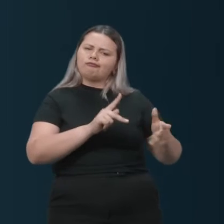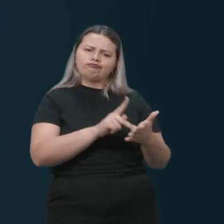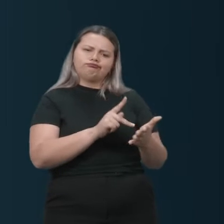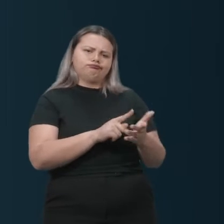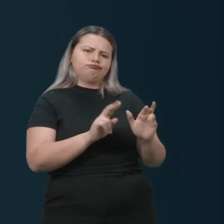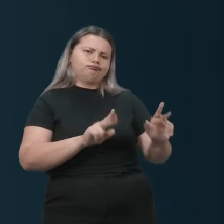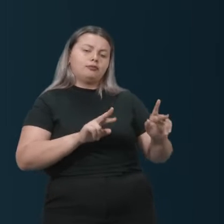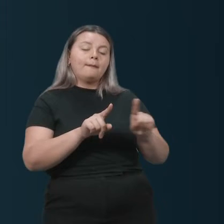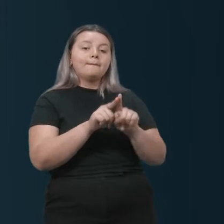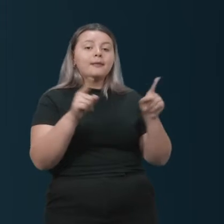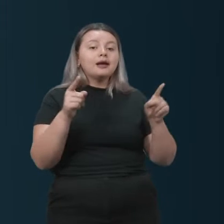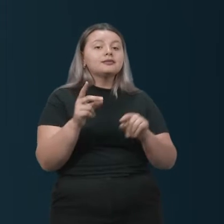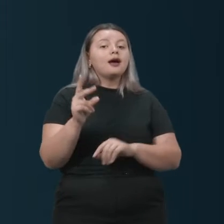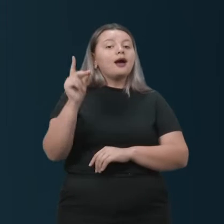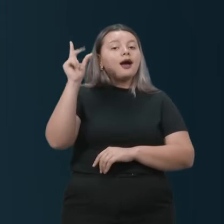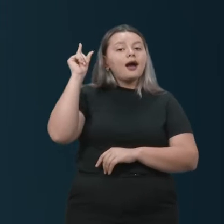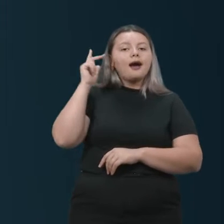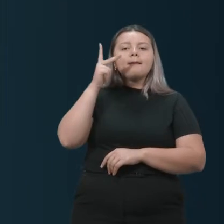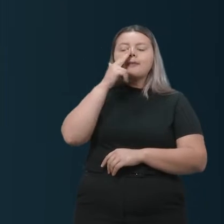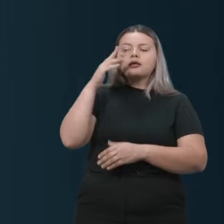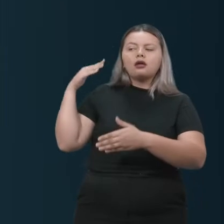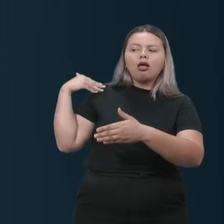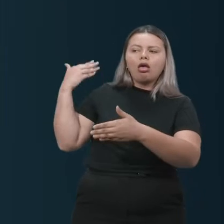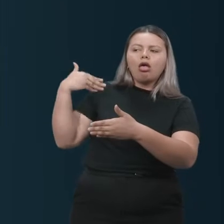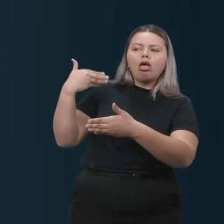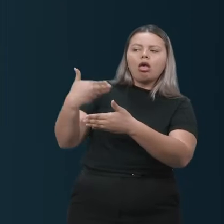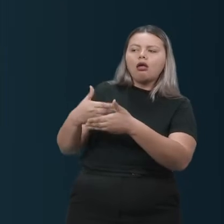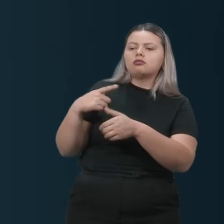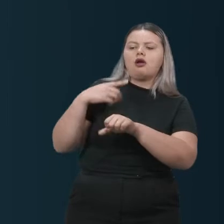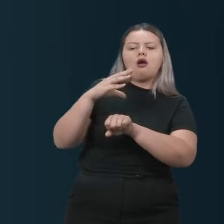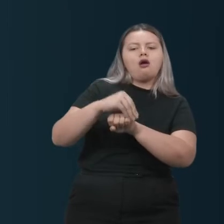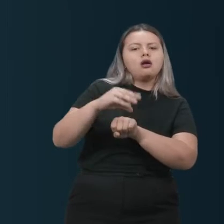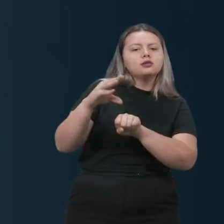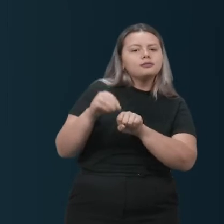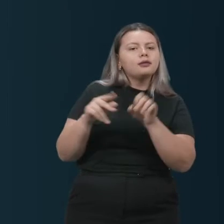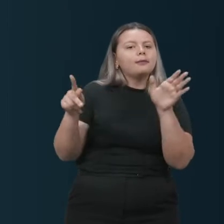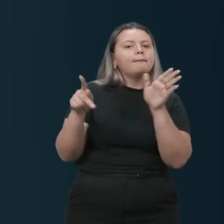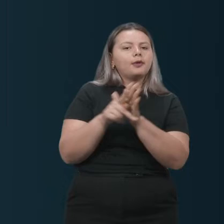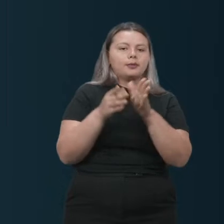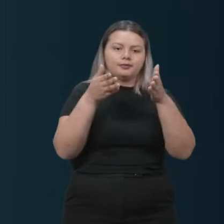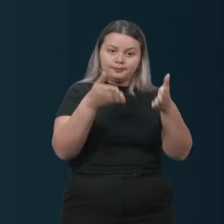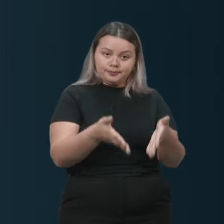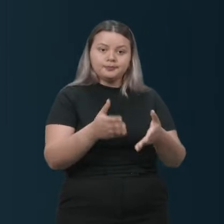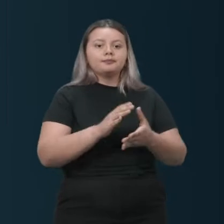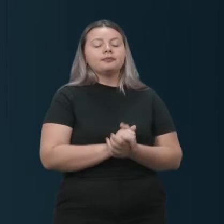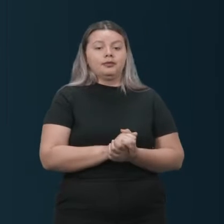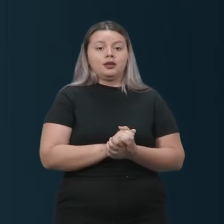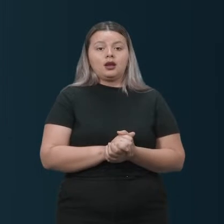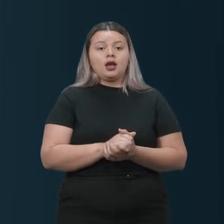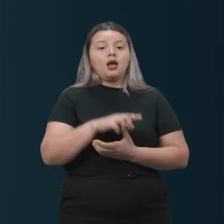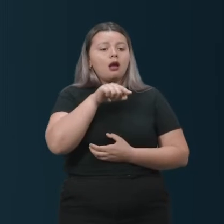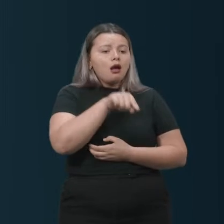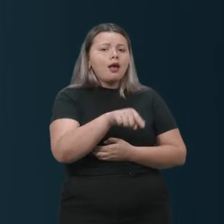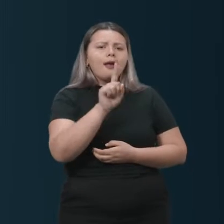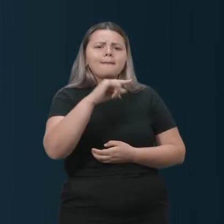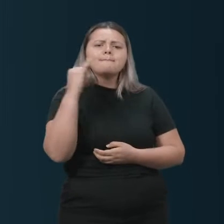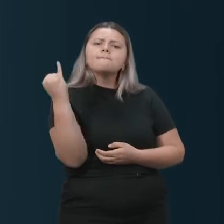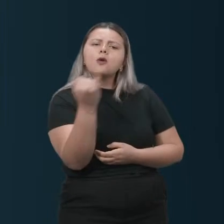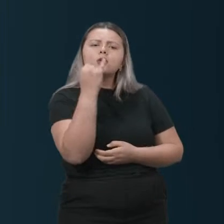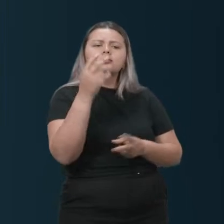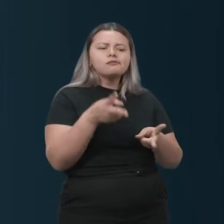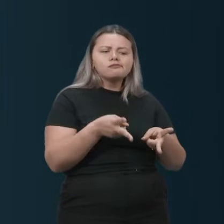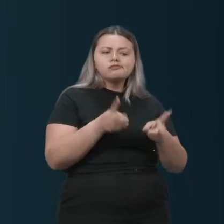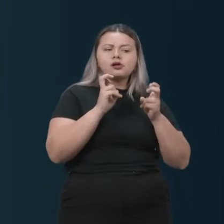verdade, mas isso fez com que a gente acumulasse muito conhecimento sobre eles. Eles são importantes